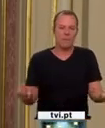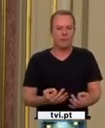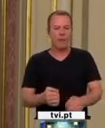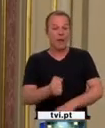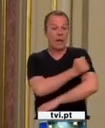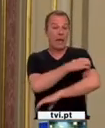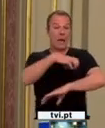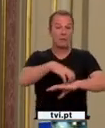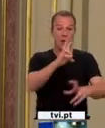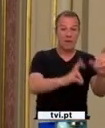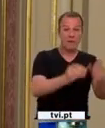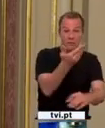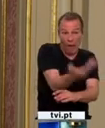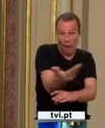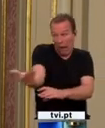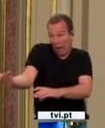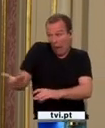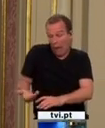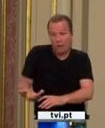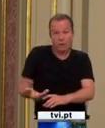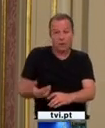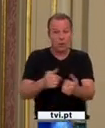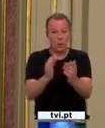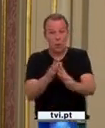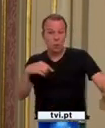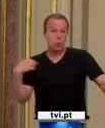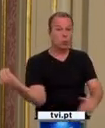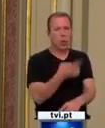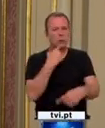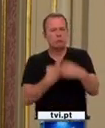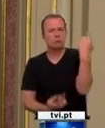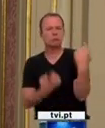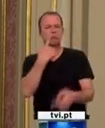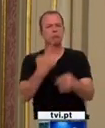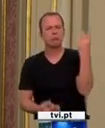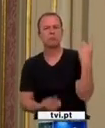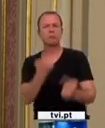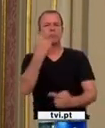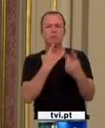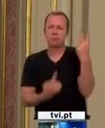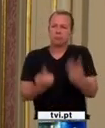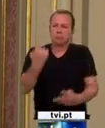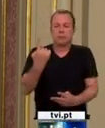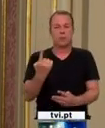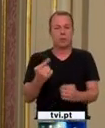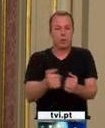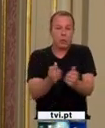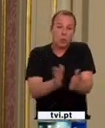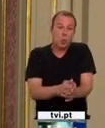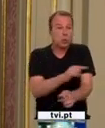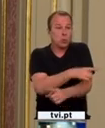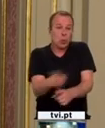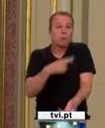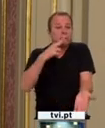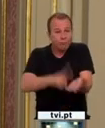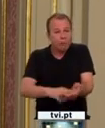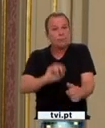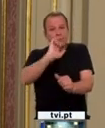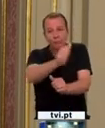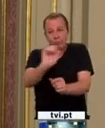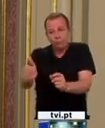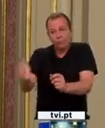inflação, todos ralham e todos têm a sua parte da razão.